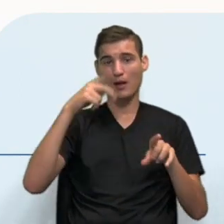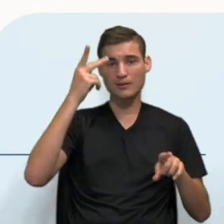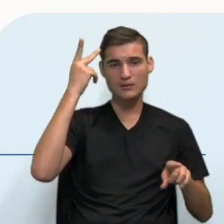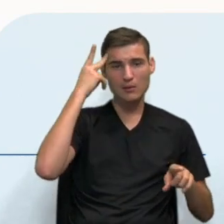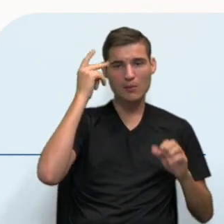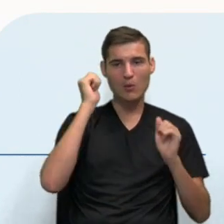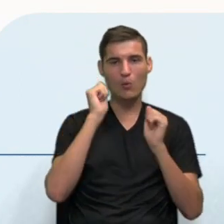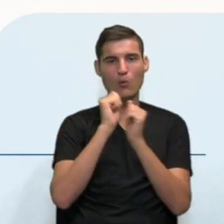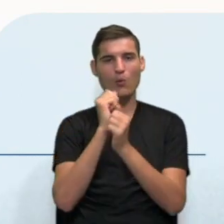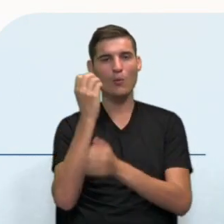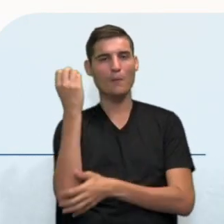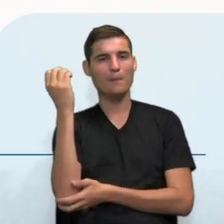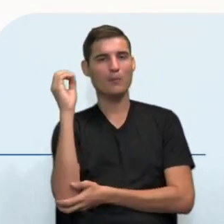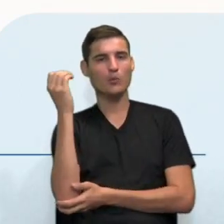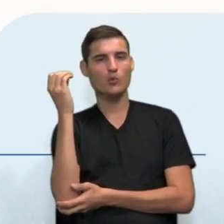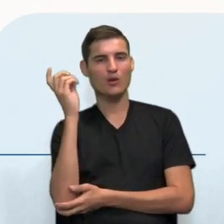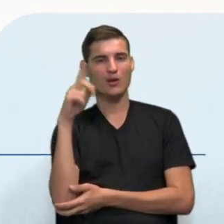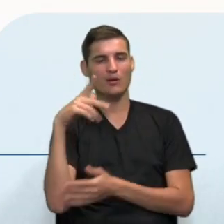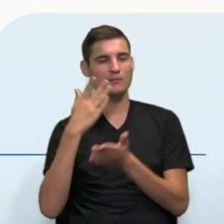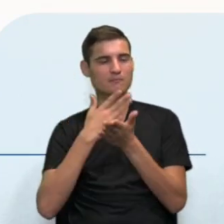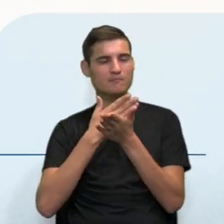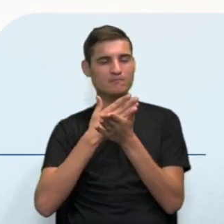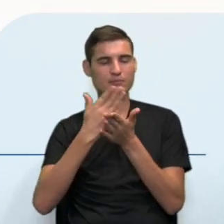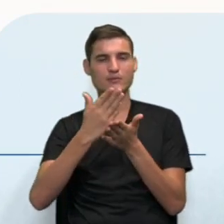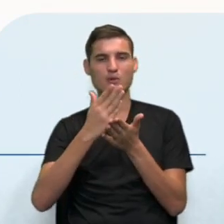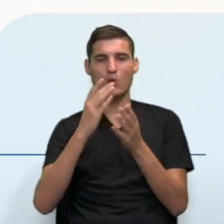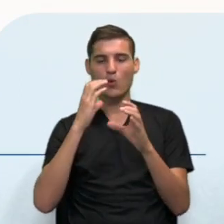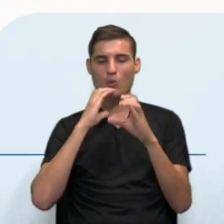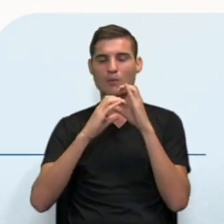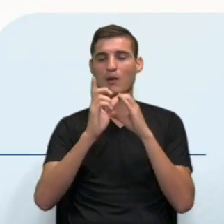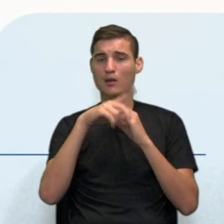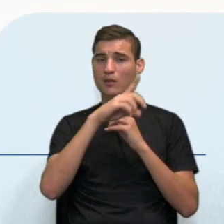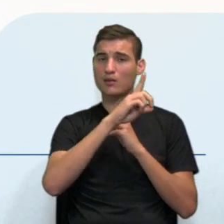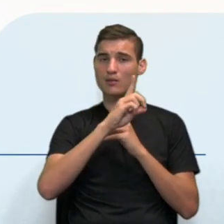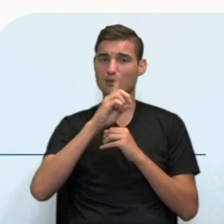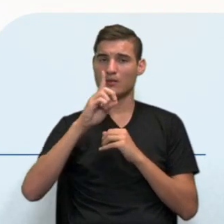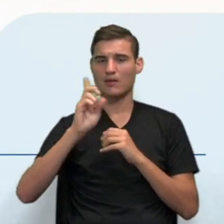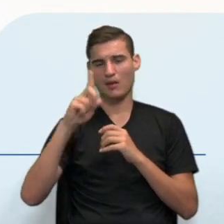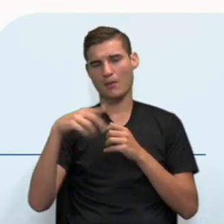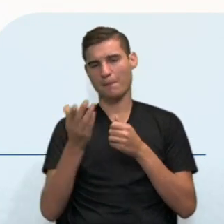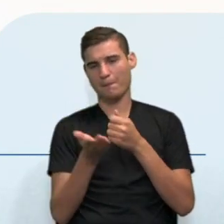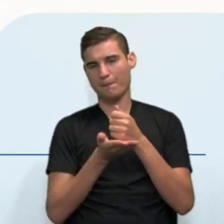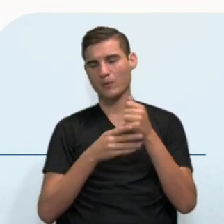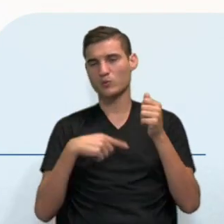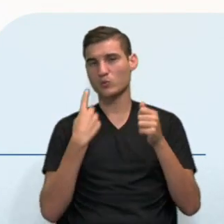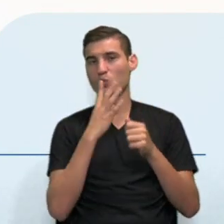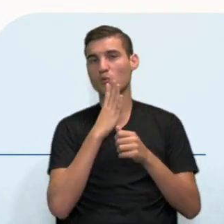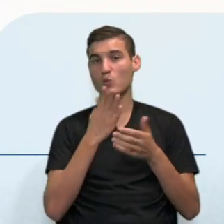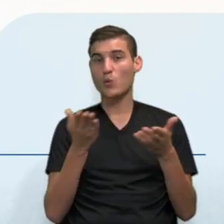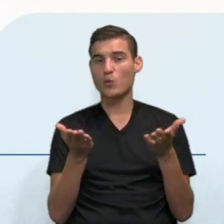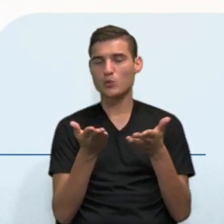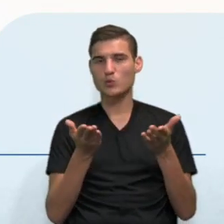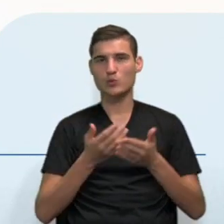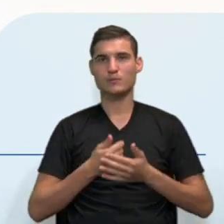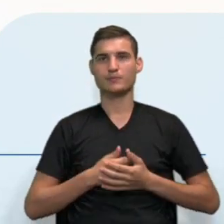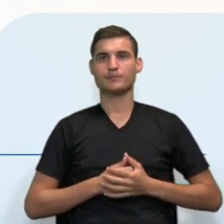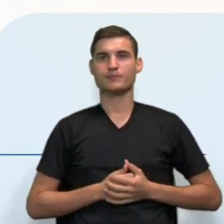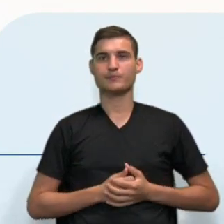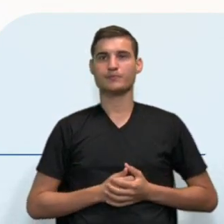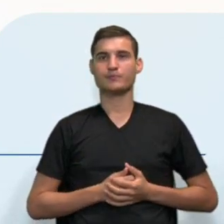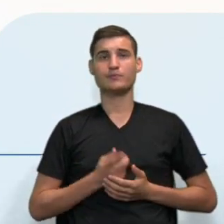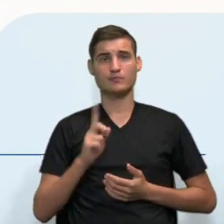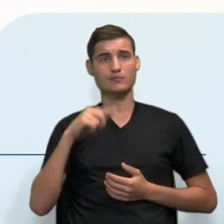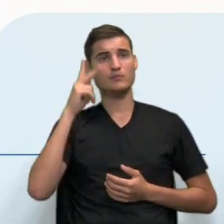e Porto Alegre, que foi a primeira comunicação DDD, que é a base da comunicação que a gente conhece hoje. E é assim que a